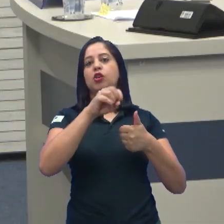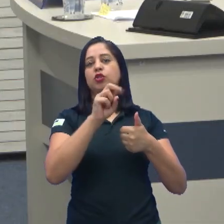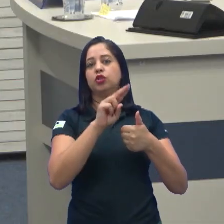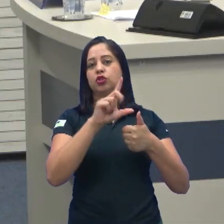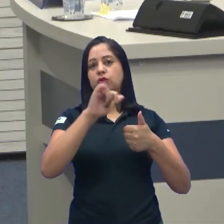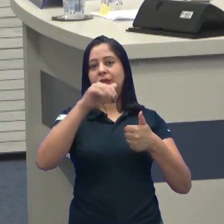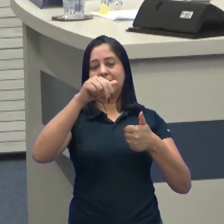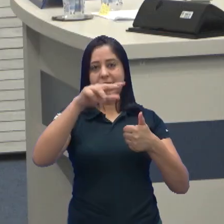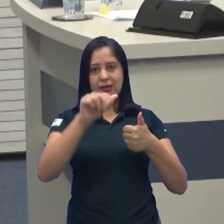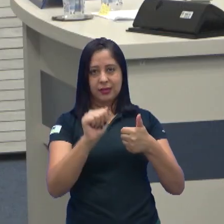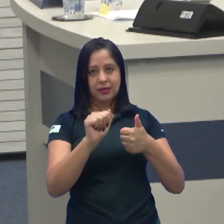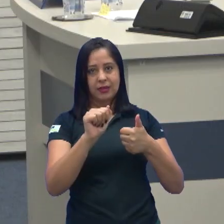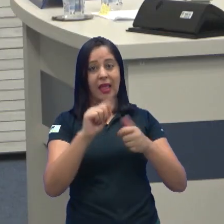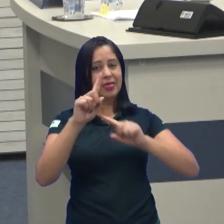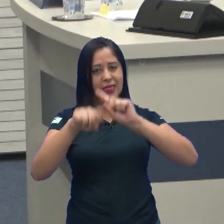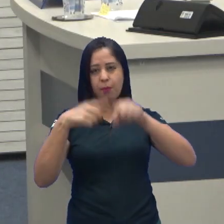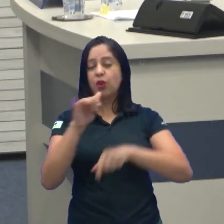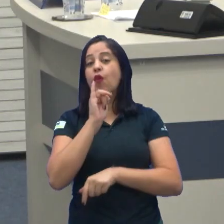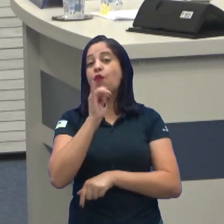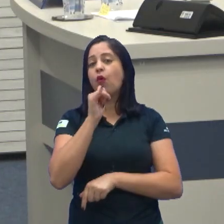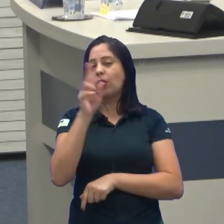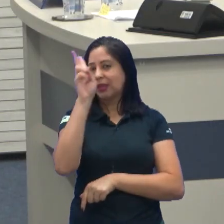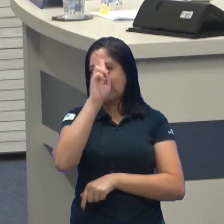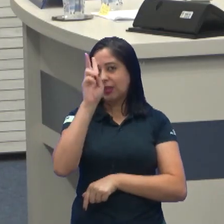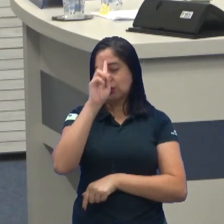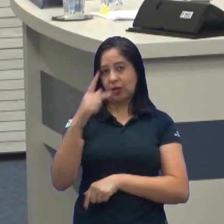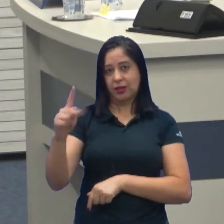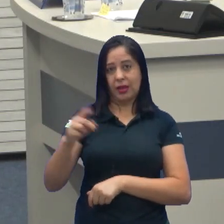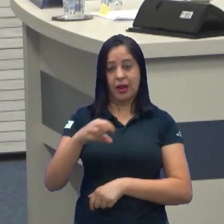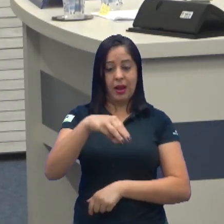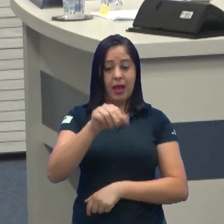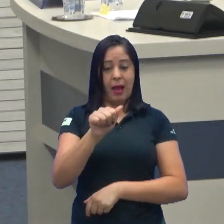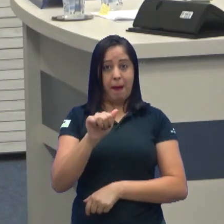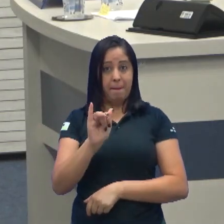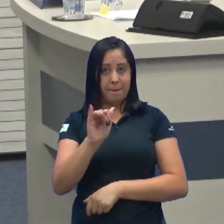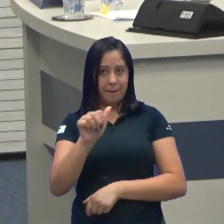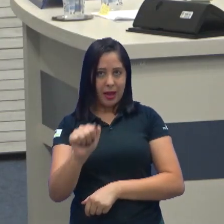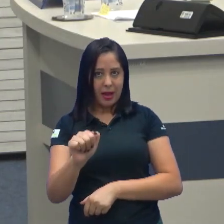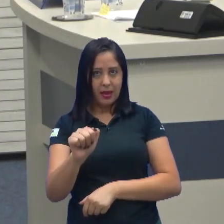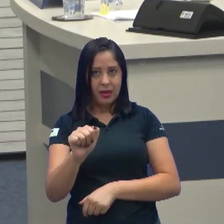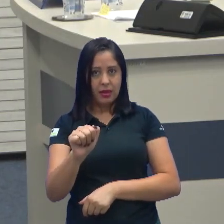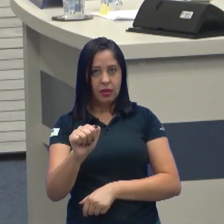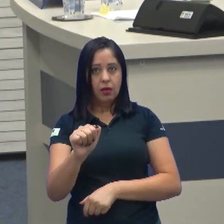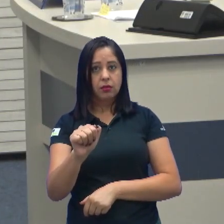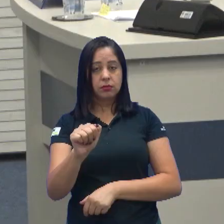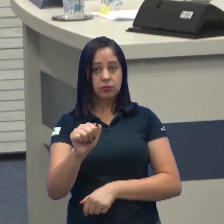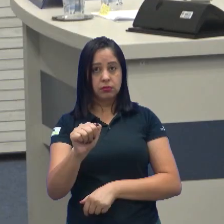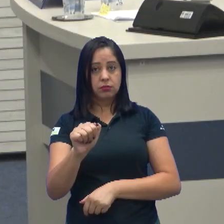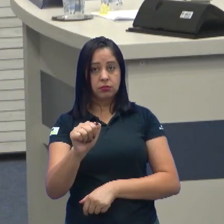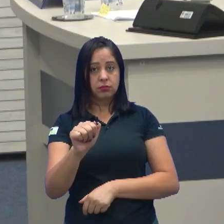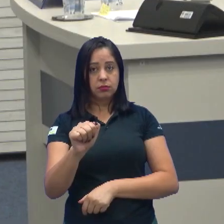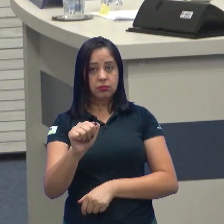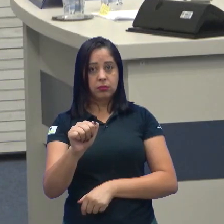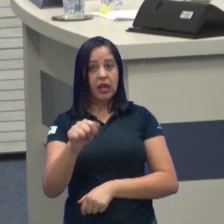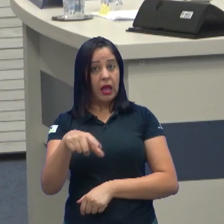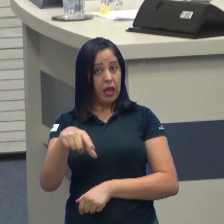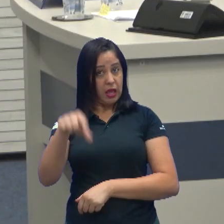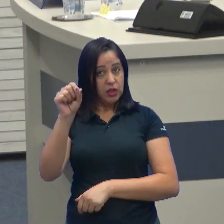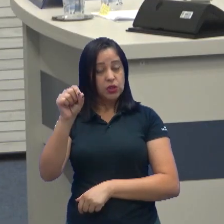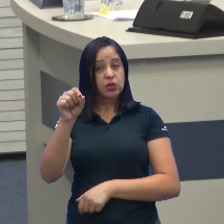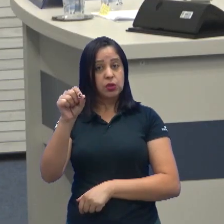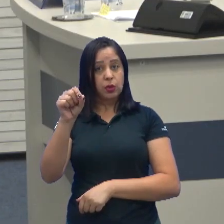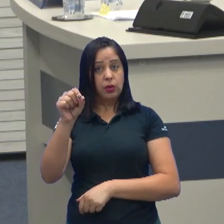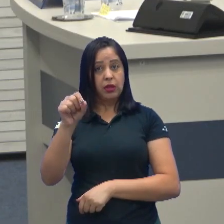Fogo eu vou contar a história. A Maia, ela foi selecionada para o Bolshoi, está indo para